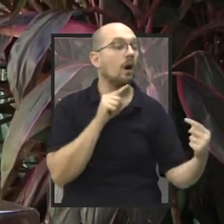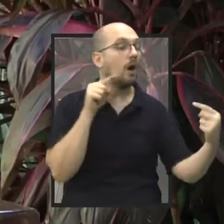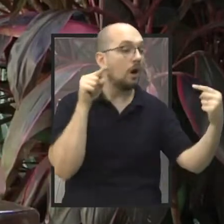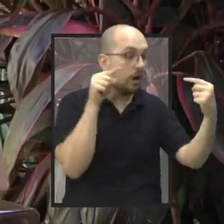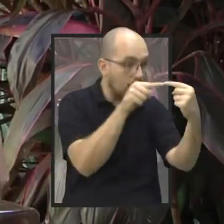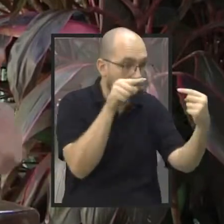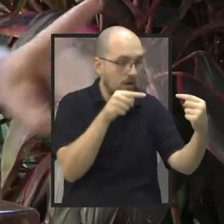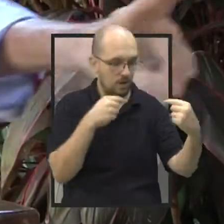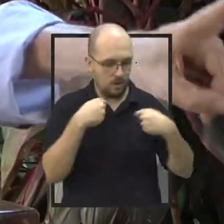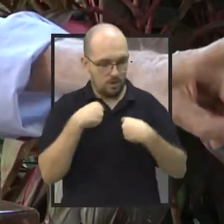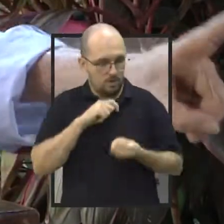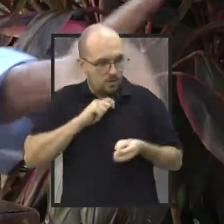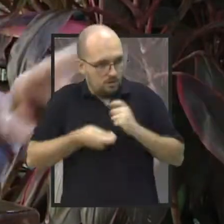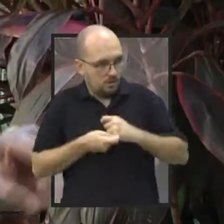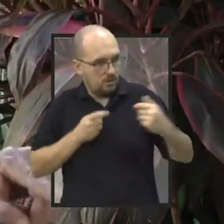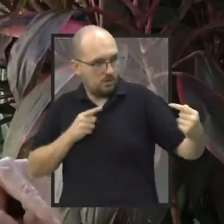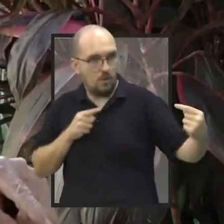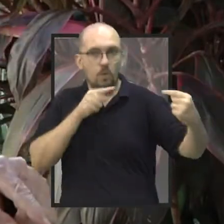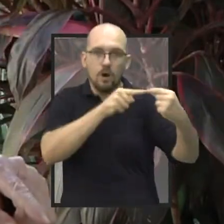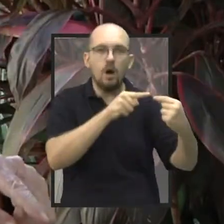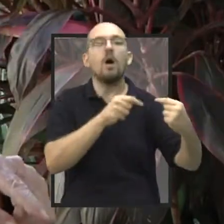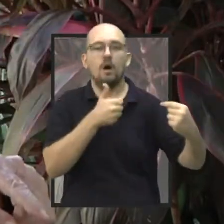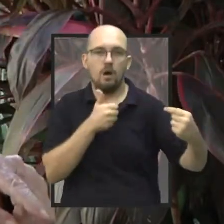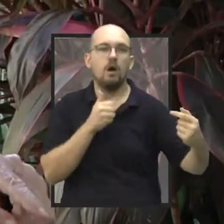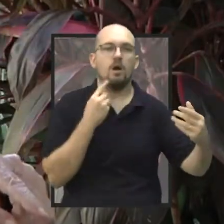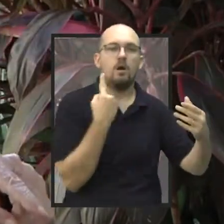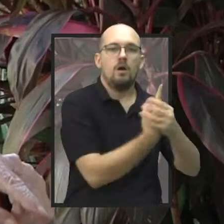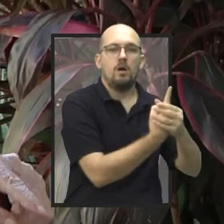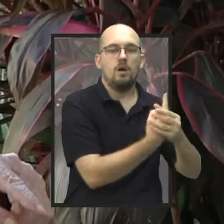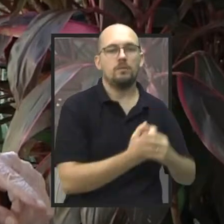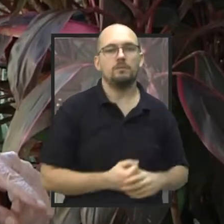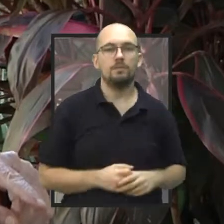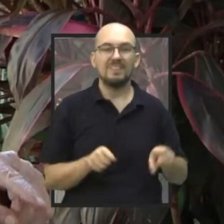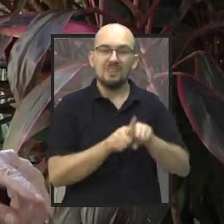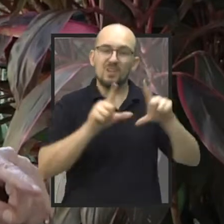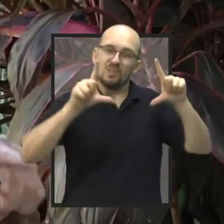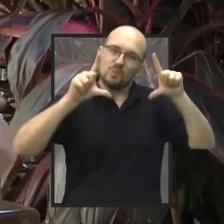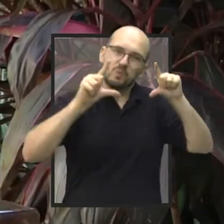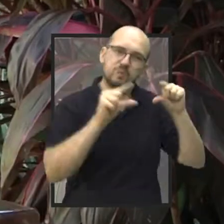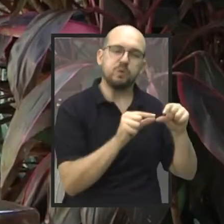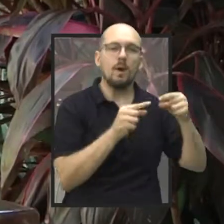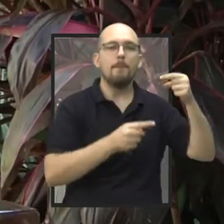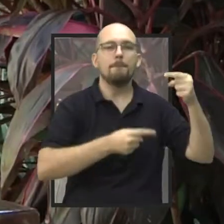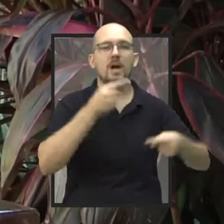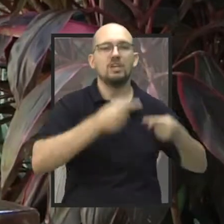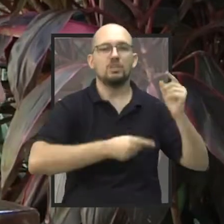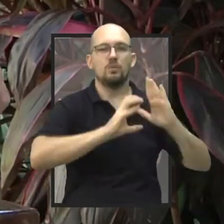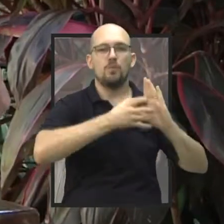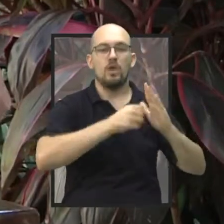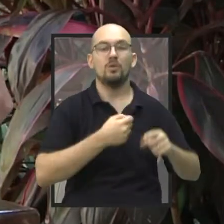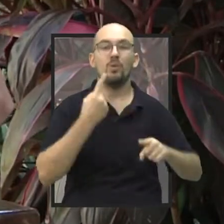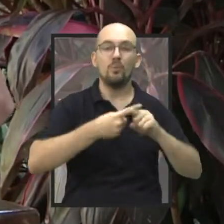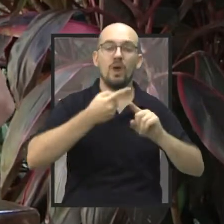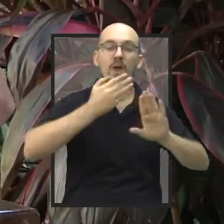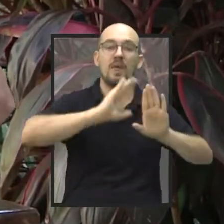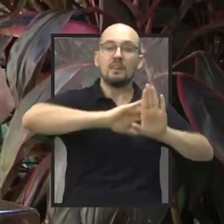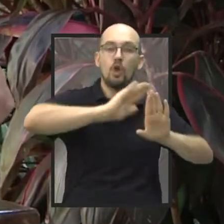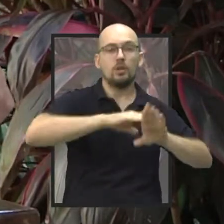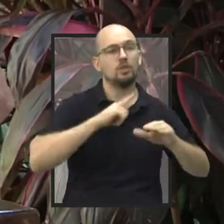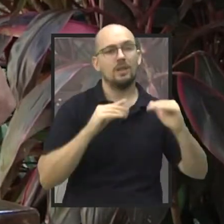filosofia partidária. Reduz o número de partidos políticos. Por quê? Porque a ideologia ela tem